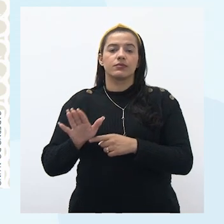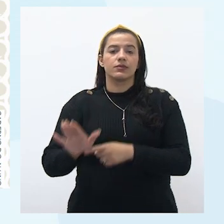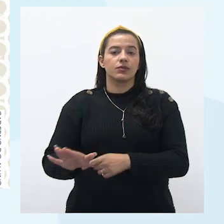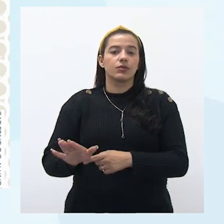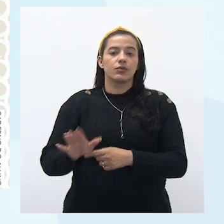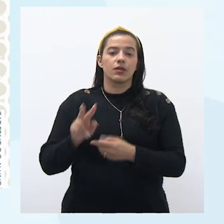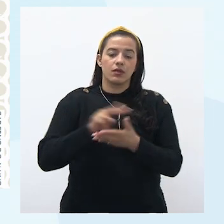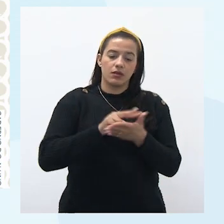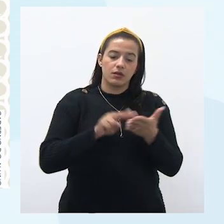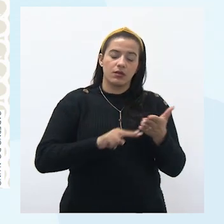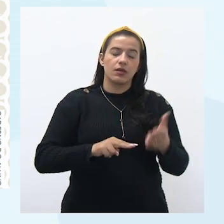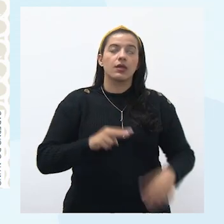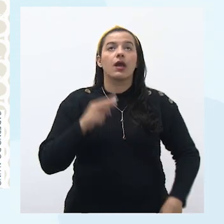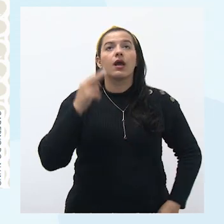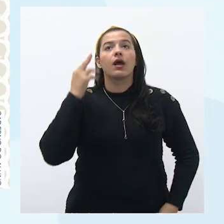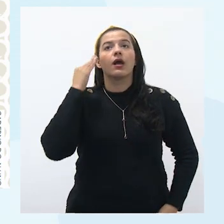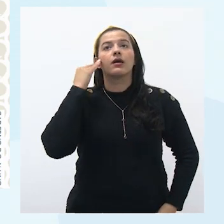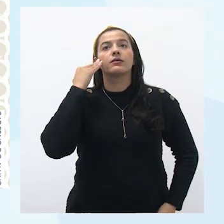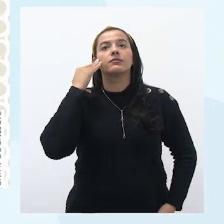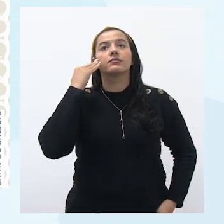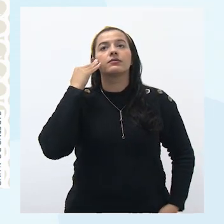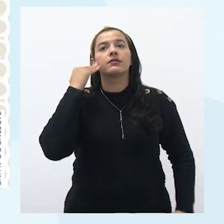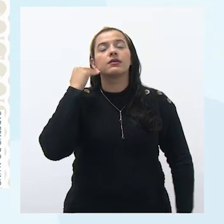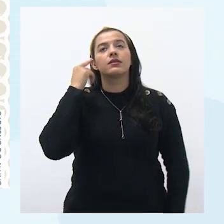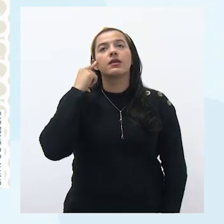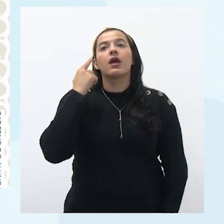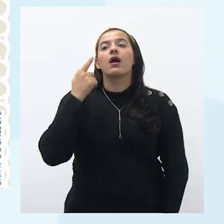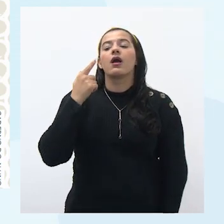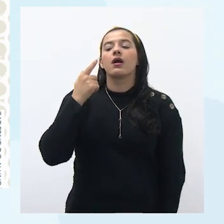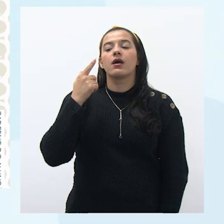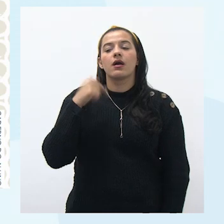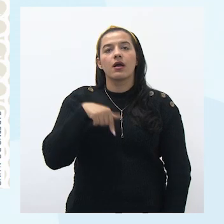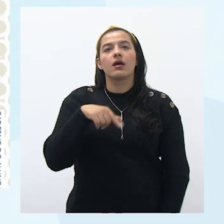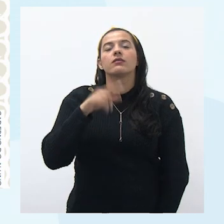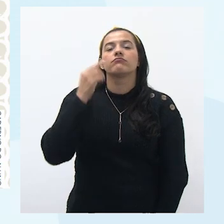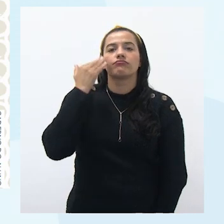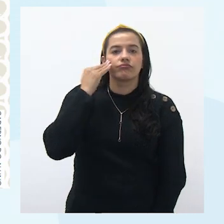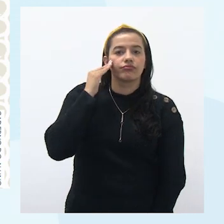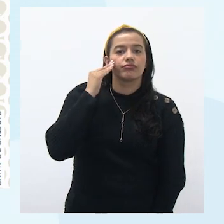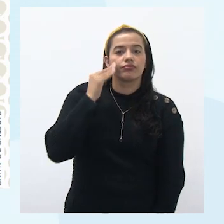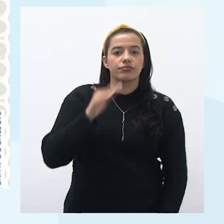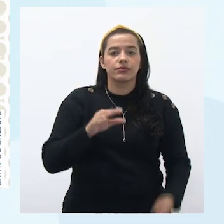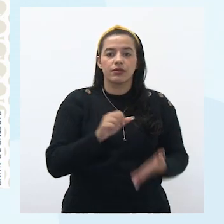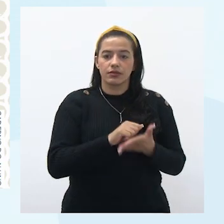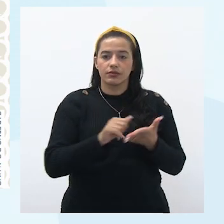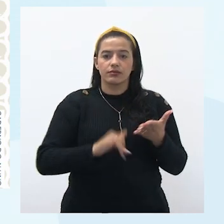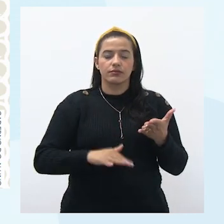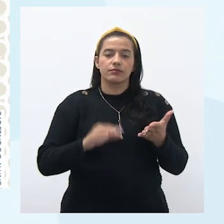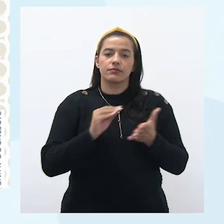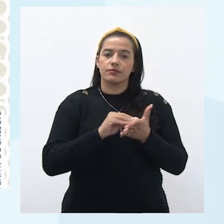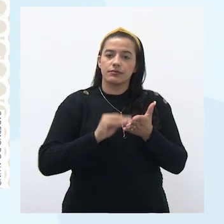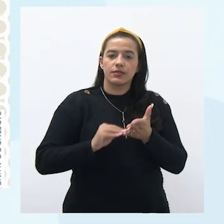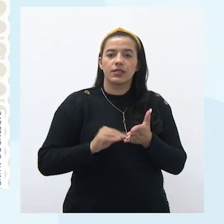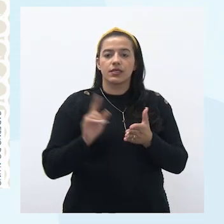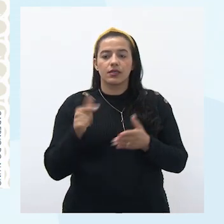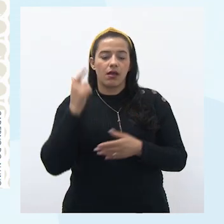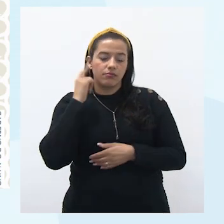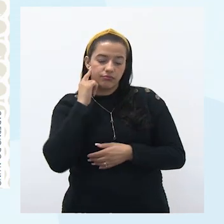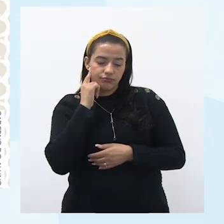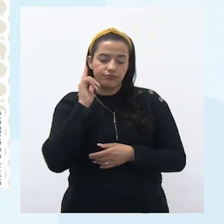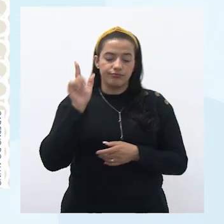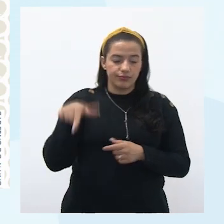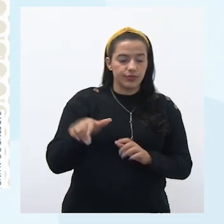essa leitura. Isso aqui favorece o letramento socioemocional e a ampliação do repertório, porque ele já ouviu falar